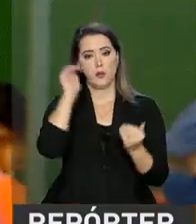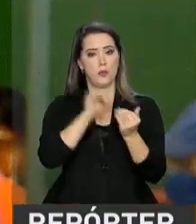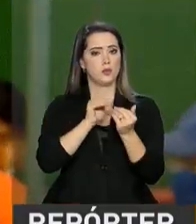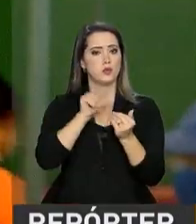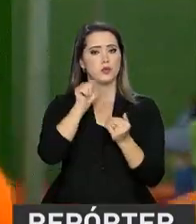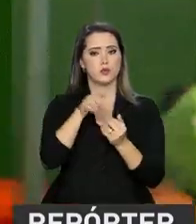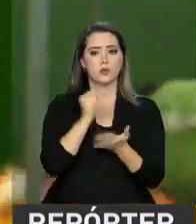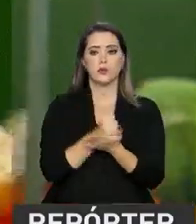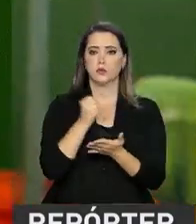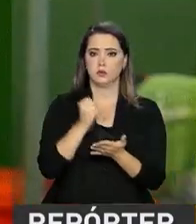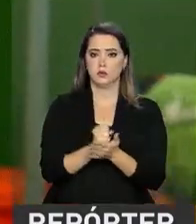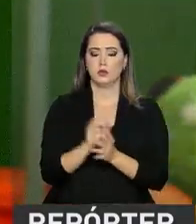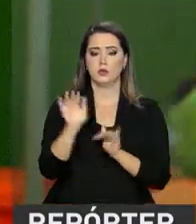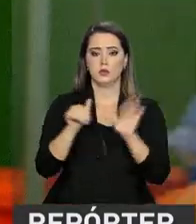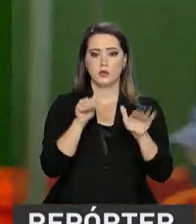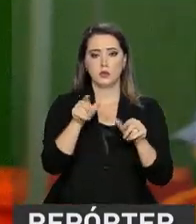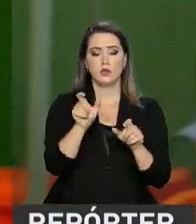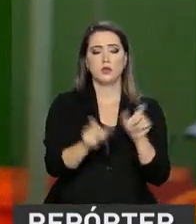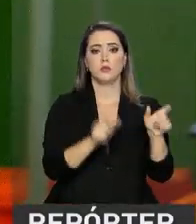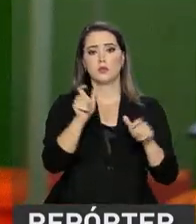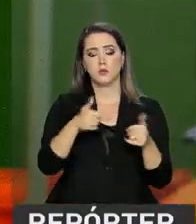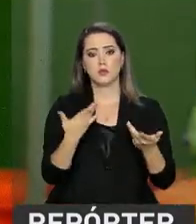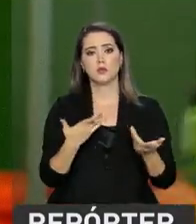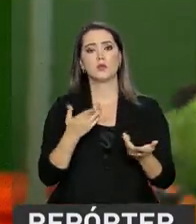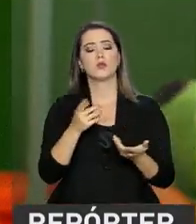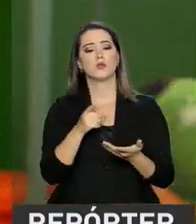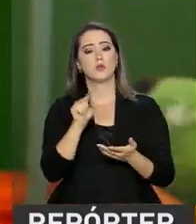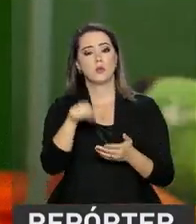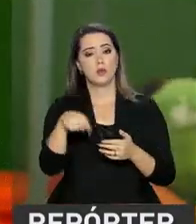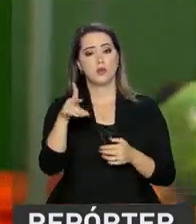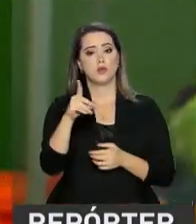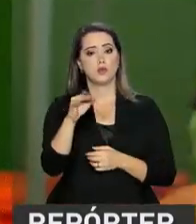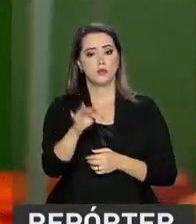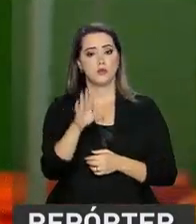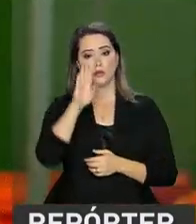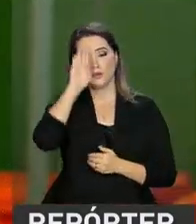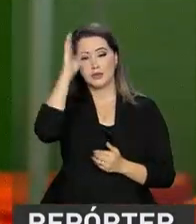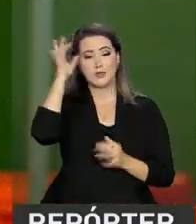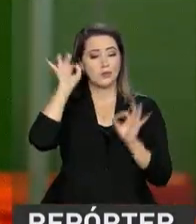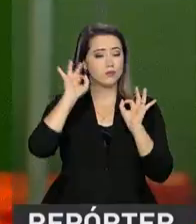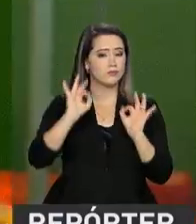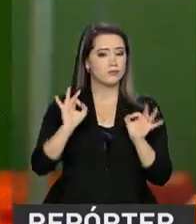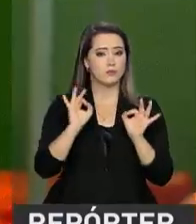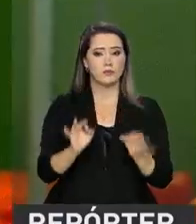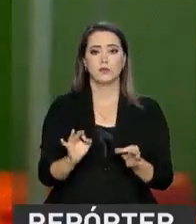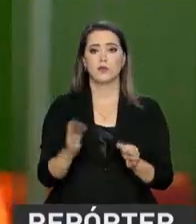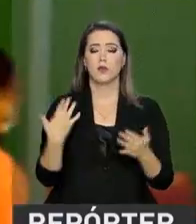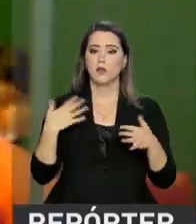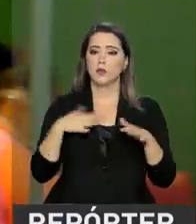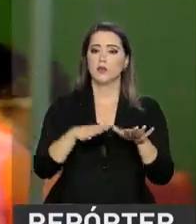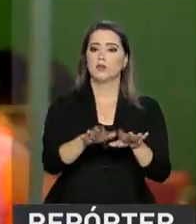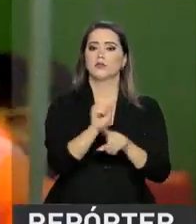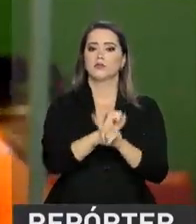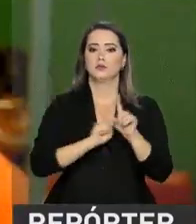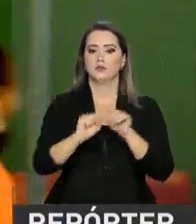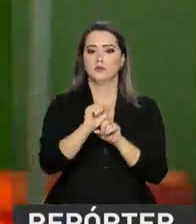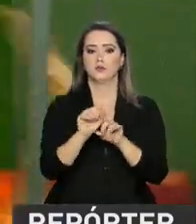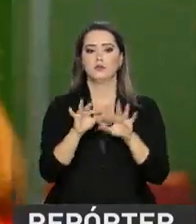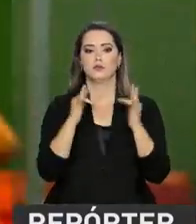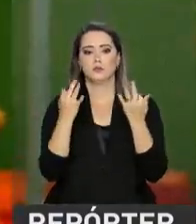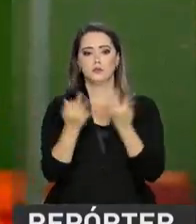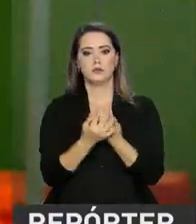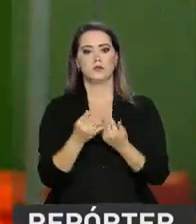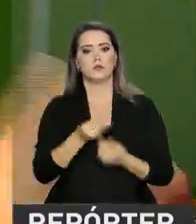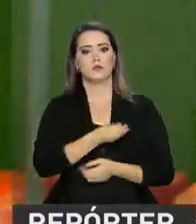deve ser a contratação de catadores, aqui no Distrito Federal, para nós, é a prioridade absoluta a inclusão social dessas famílias